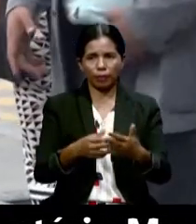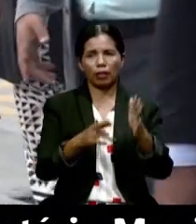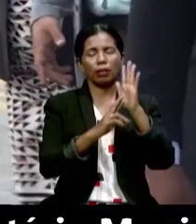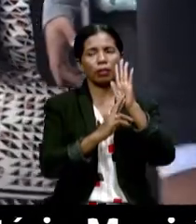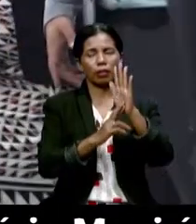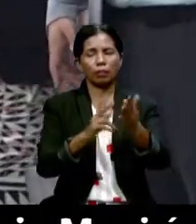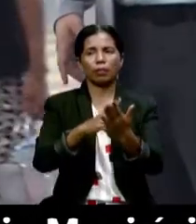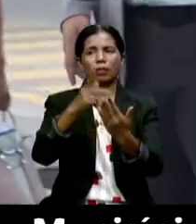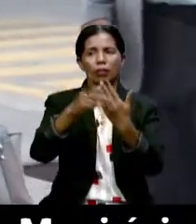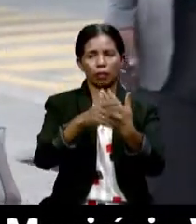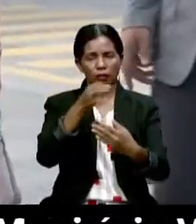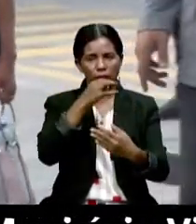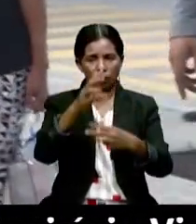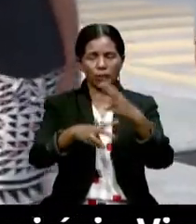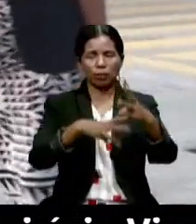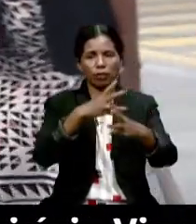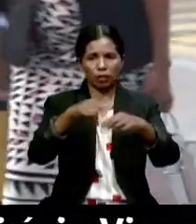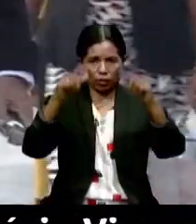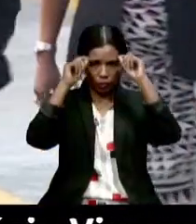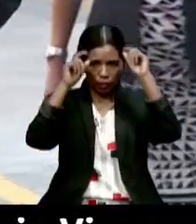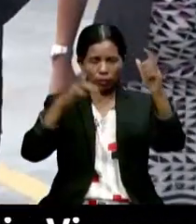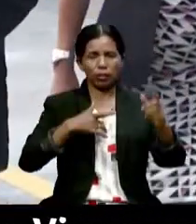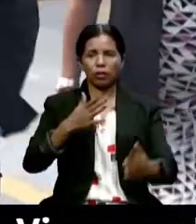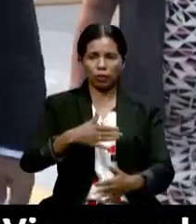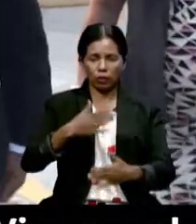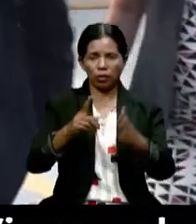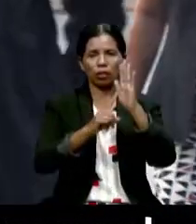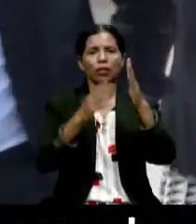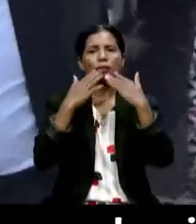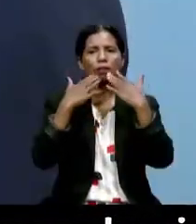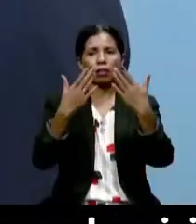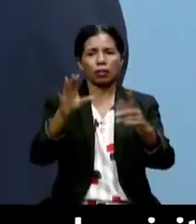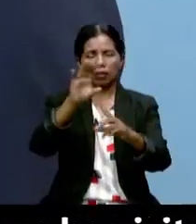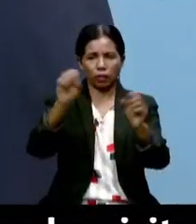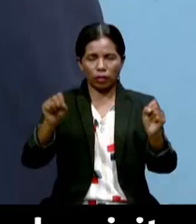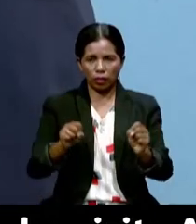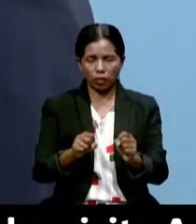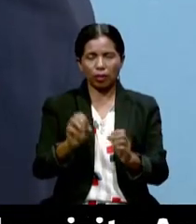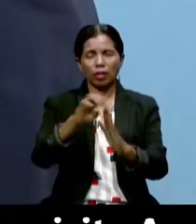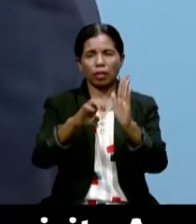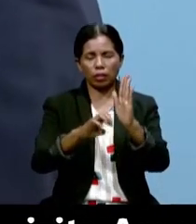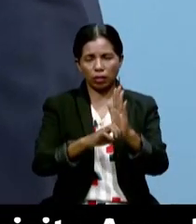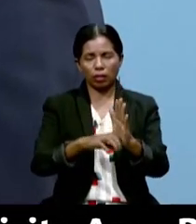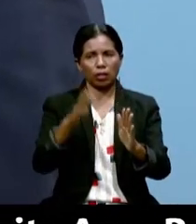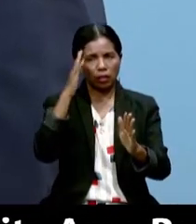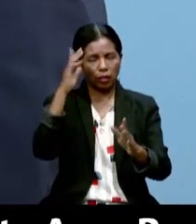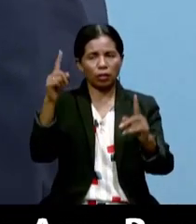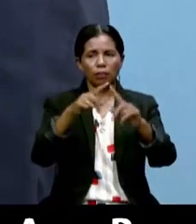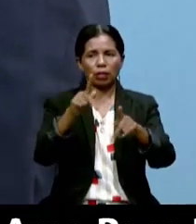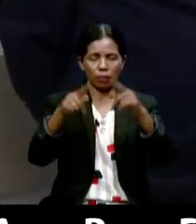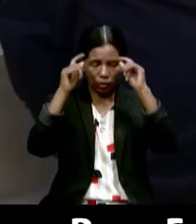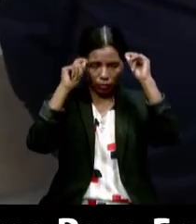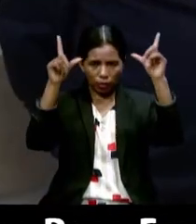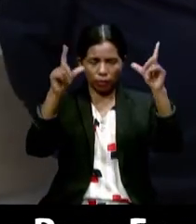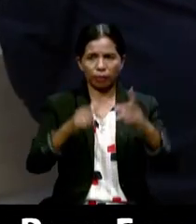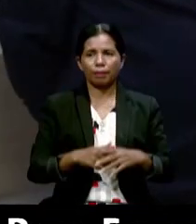Mundial Alimentar ia Timor-Leste, Cecília Garzón, contente, no hatou agradecimento ba ser festado, tamba reconhece serviço ne benia hal ona ba povo Timor-Leste.